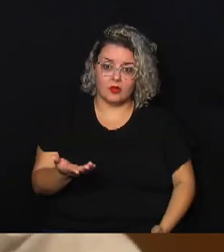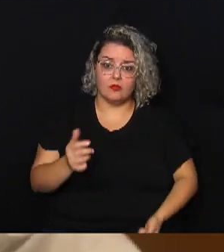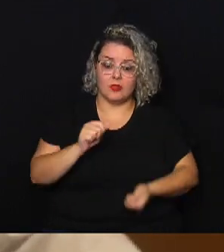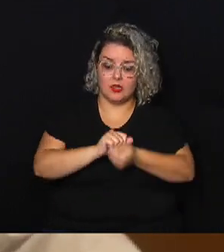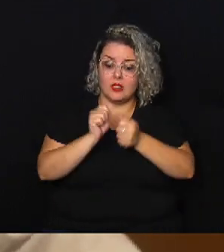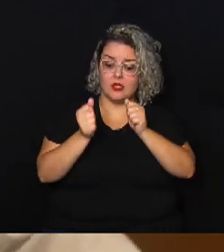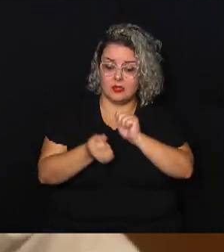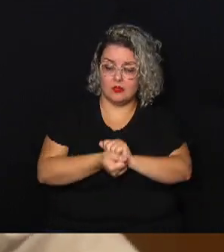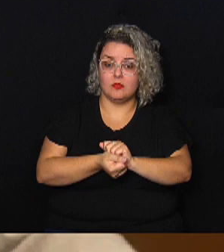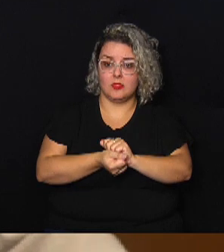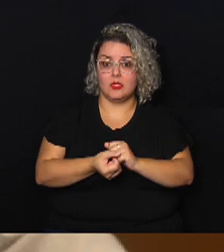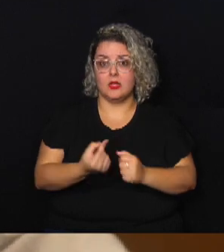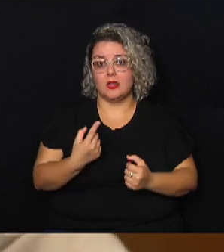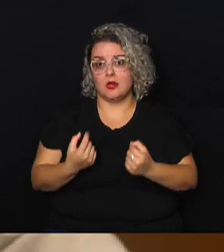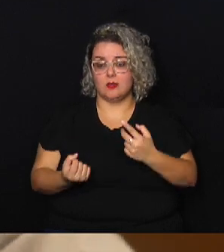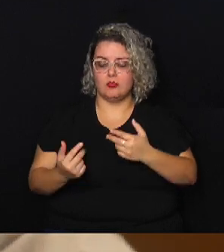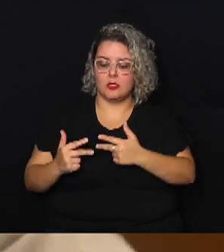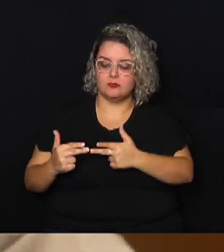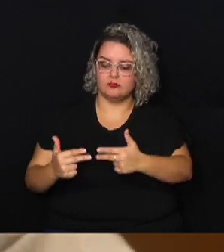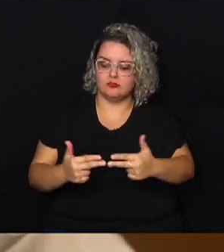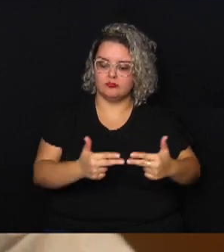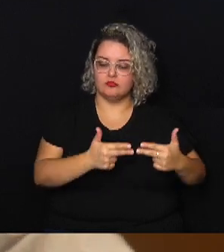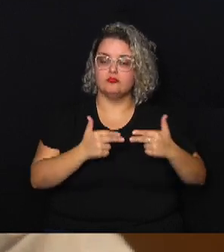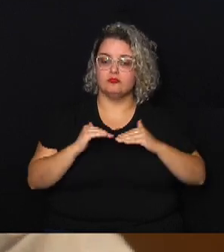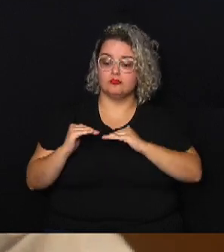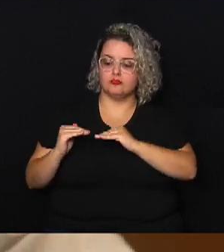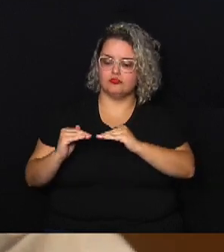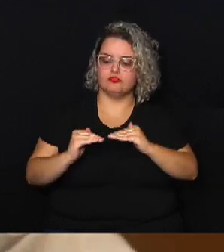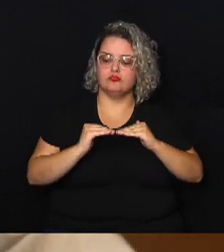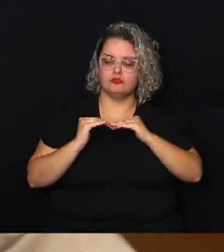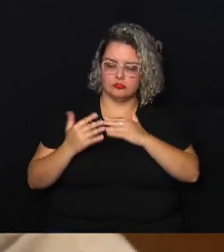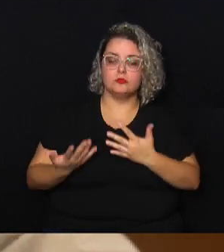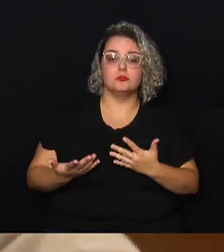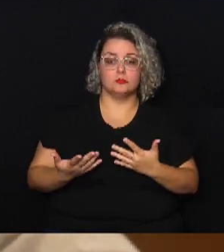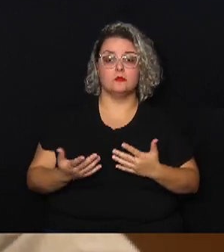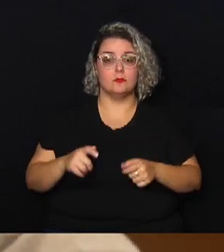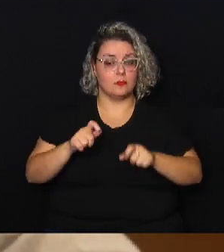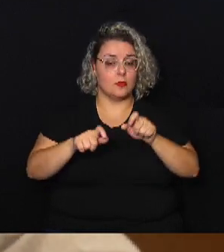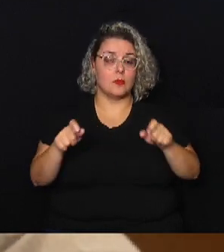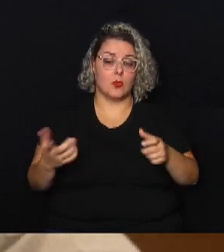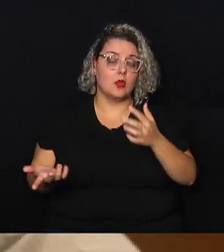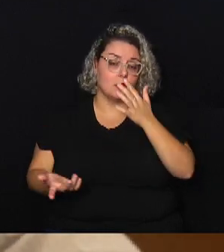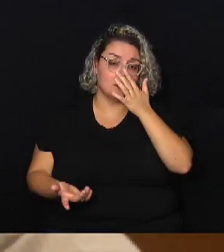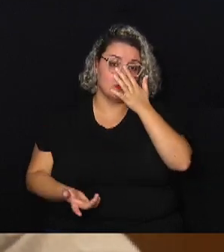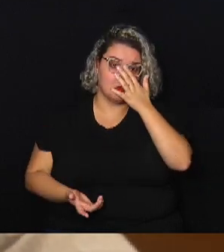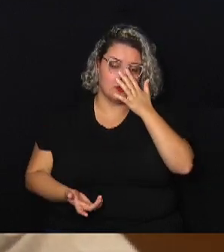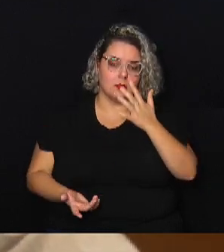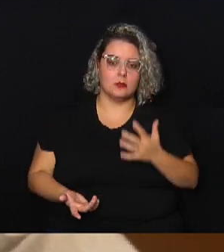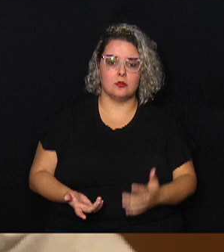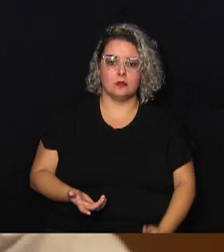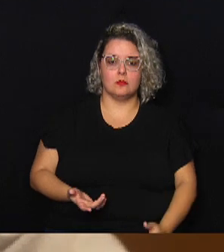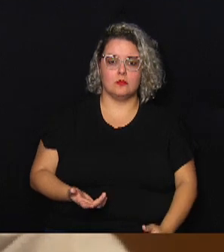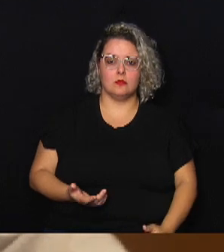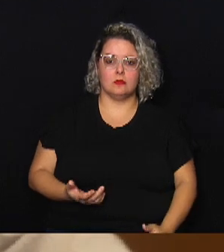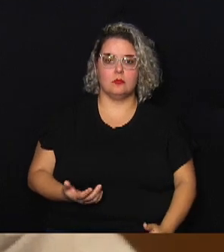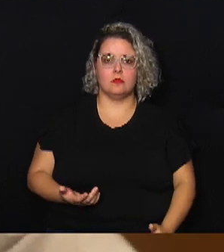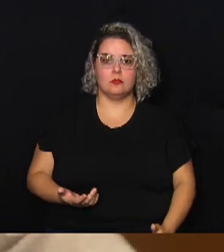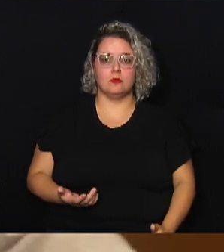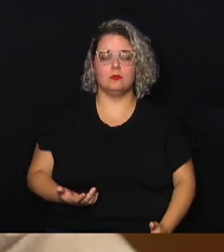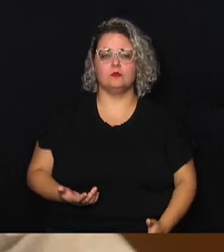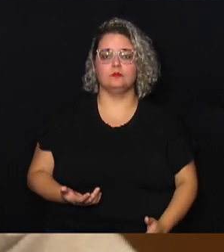recuperar alguma harmonia para essas pessoas, né? Um pouquinho de reconstruir não